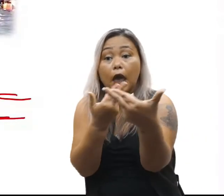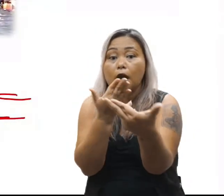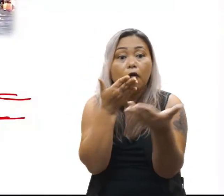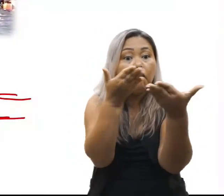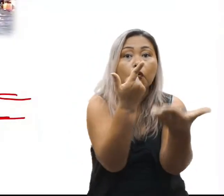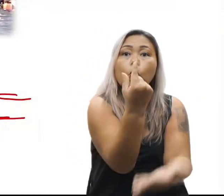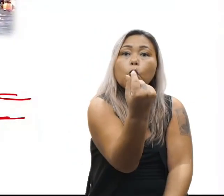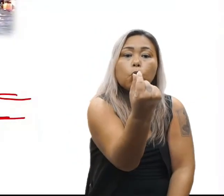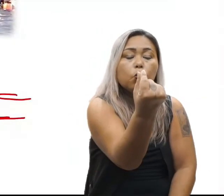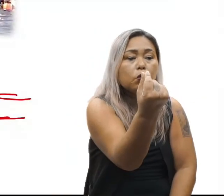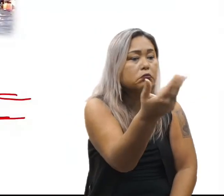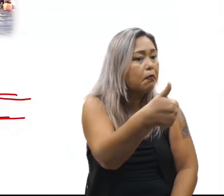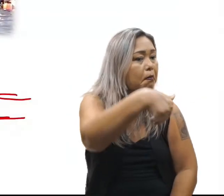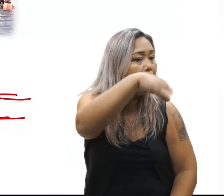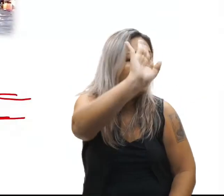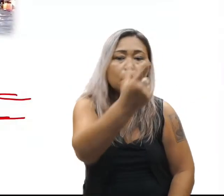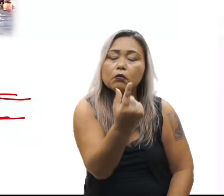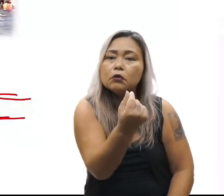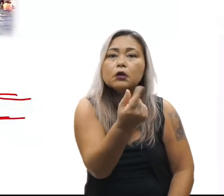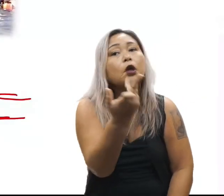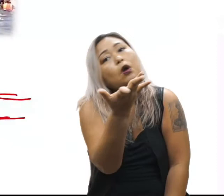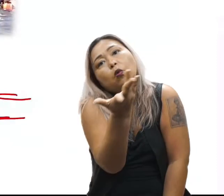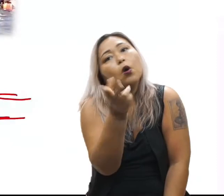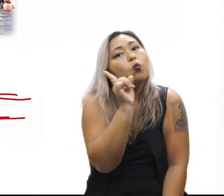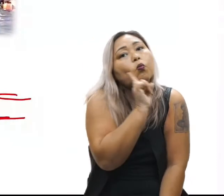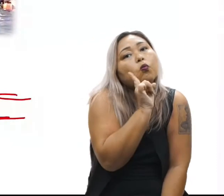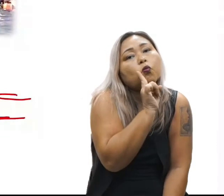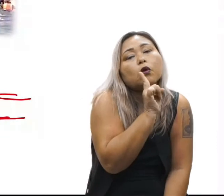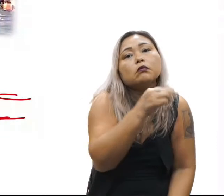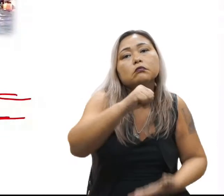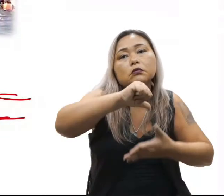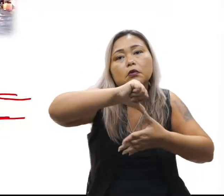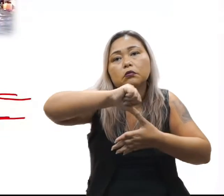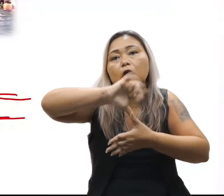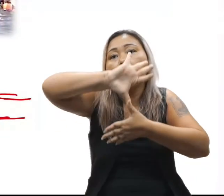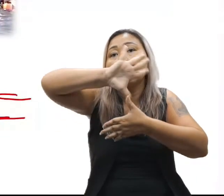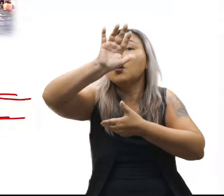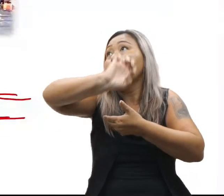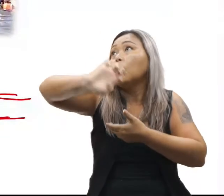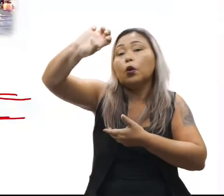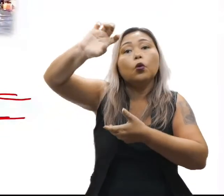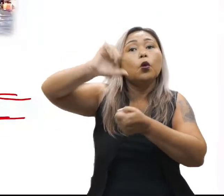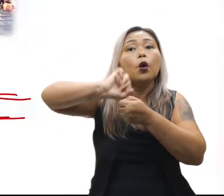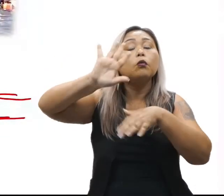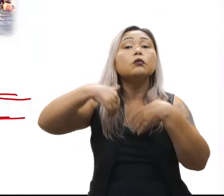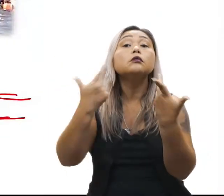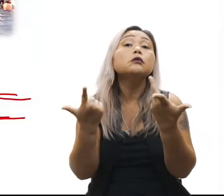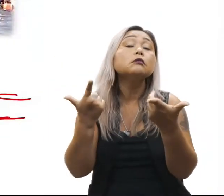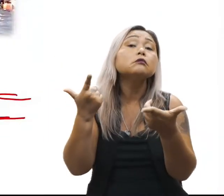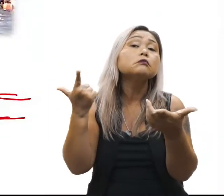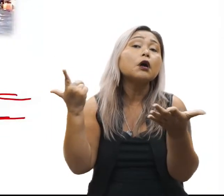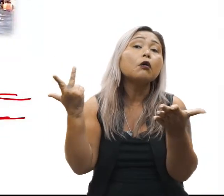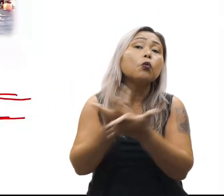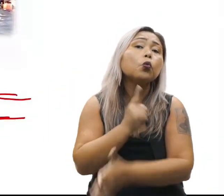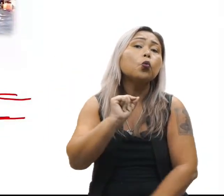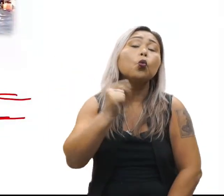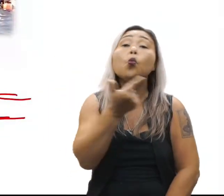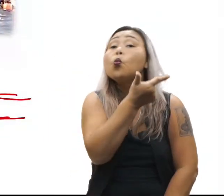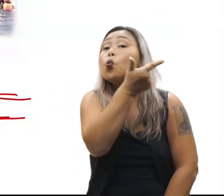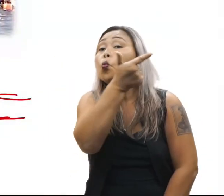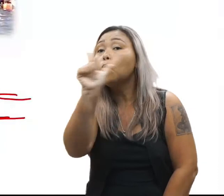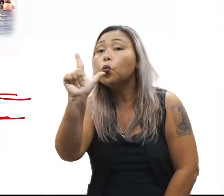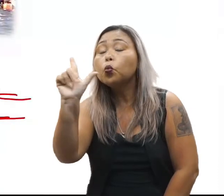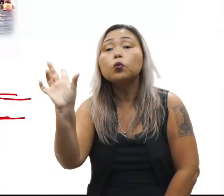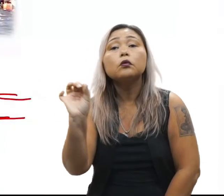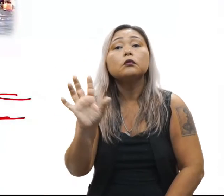como Estados Unidos, né, América do Norte, Europa, isso provocou uma outra questão, um